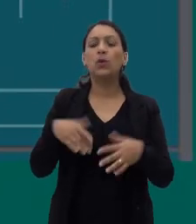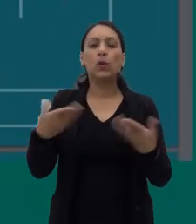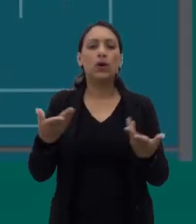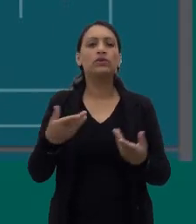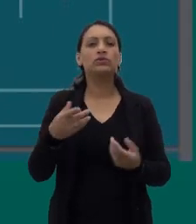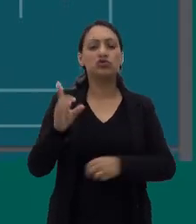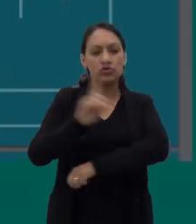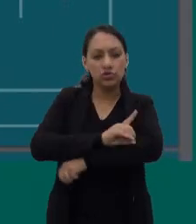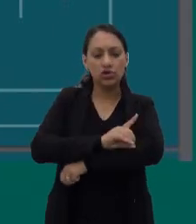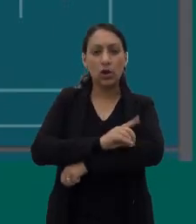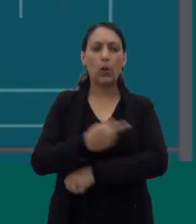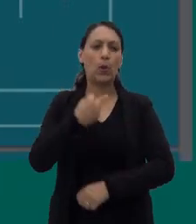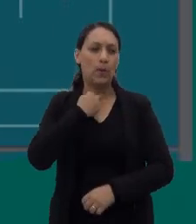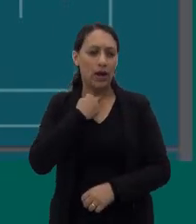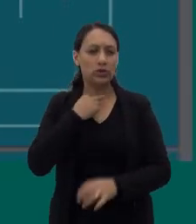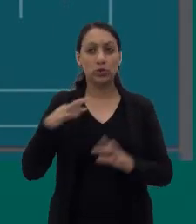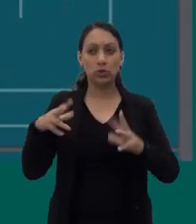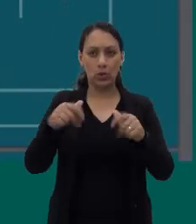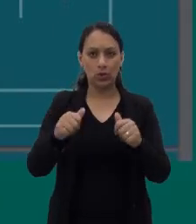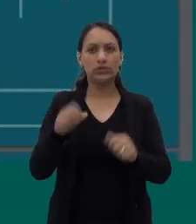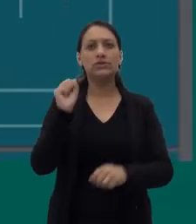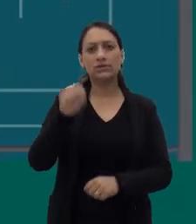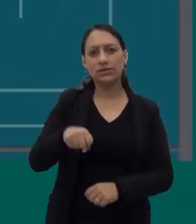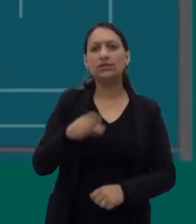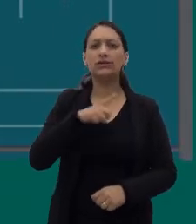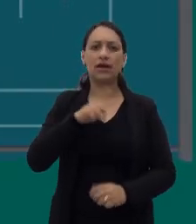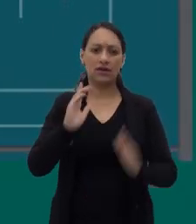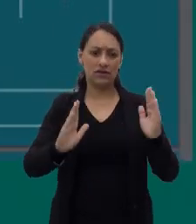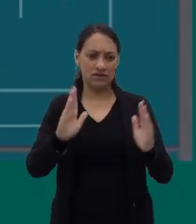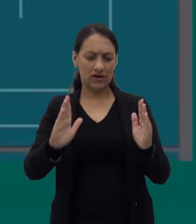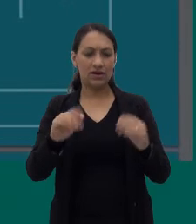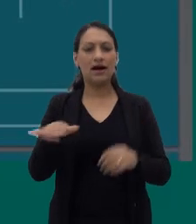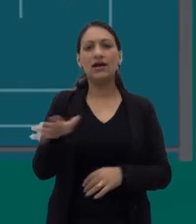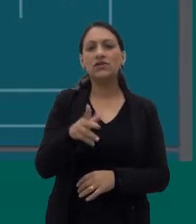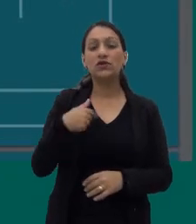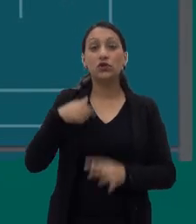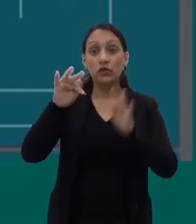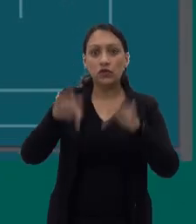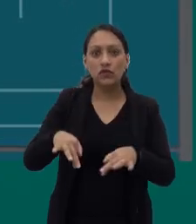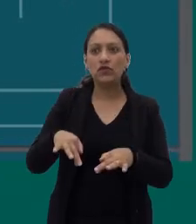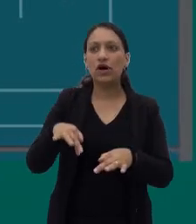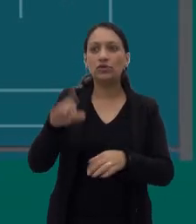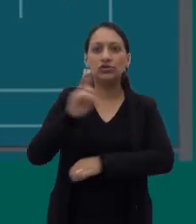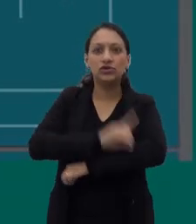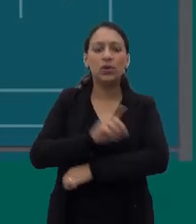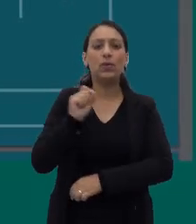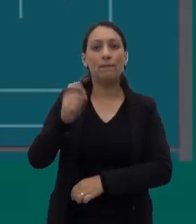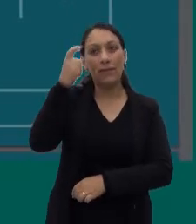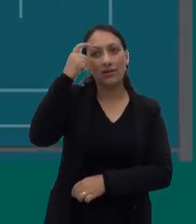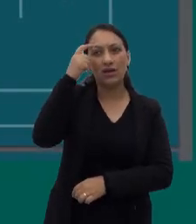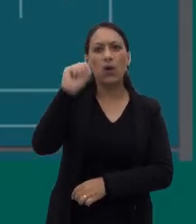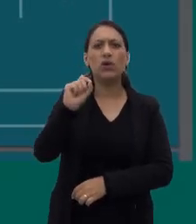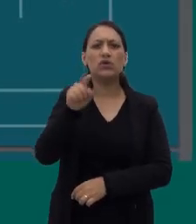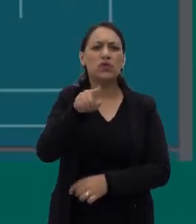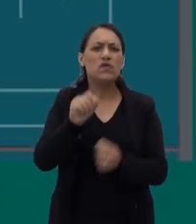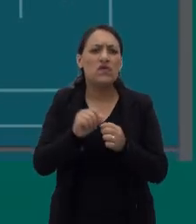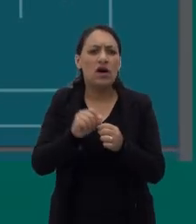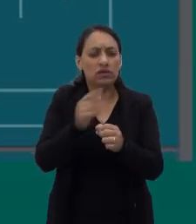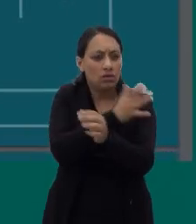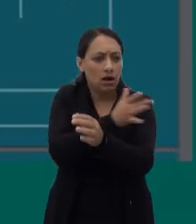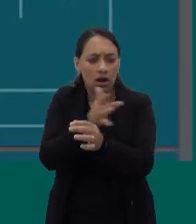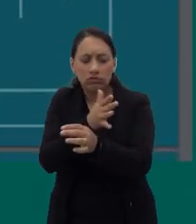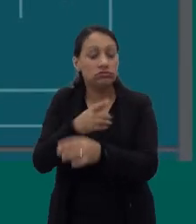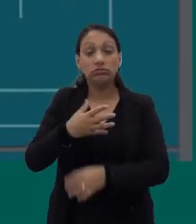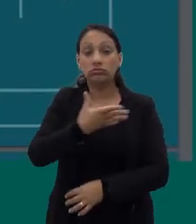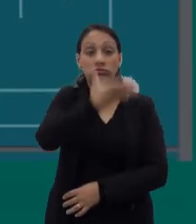muito ocupado, porque todos têm também, são fases. Às vezes, se tu para no final do dia para pensar no que tu fez, tu não lembra, porque aquilo não